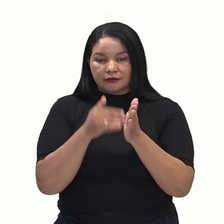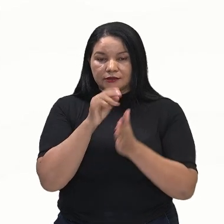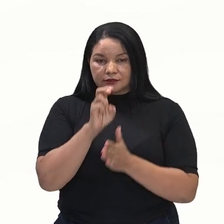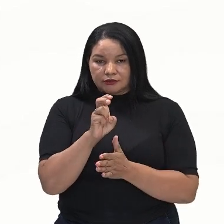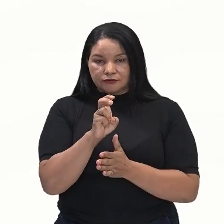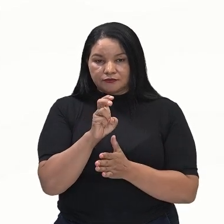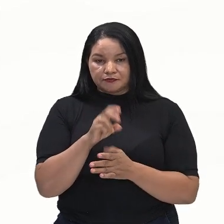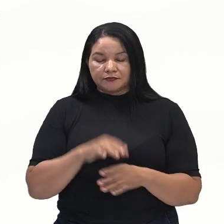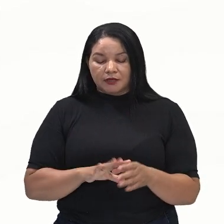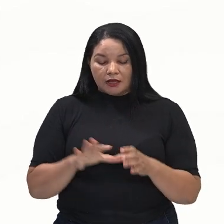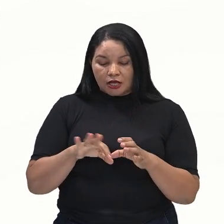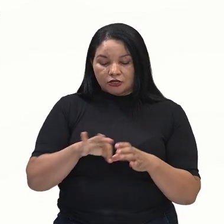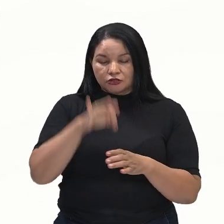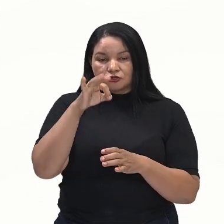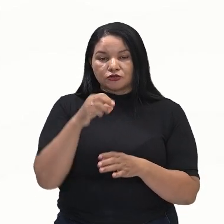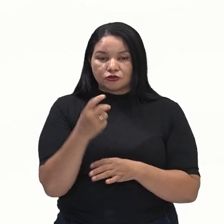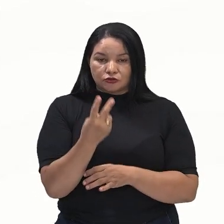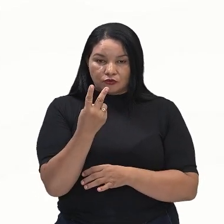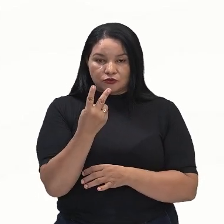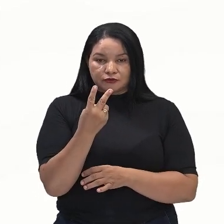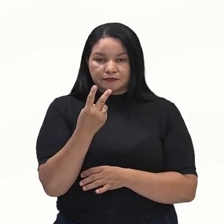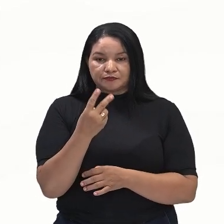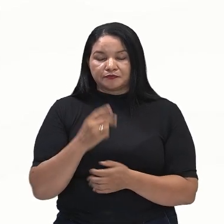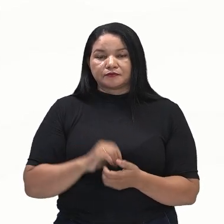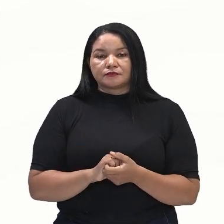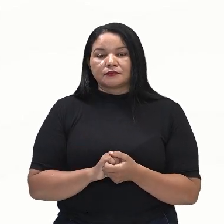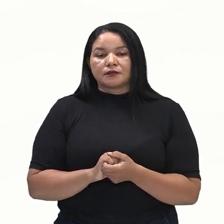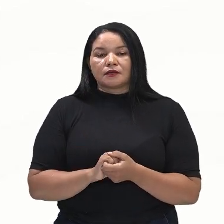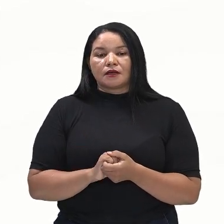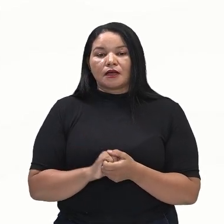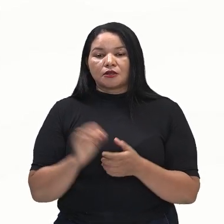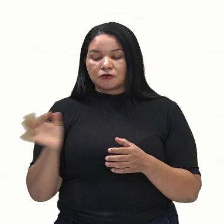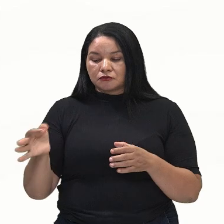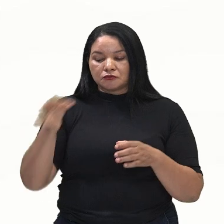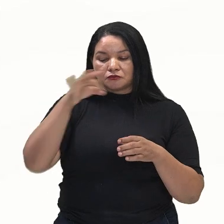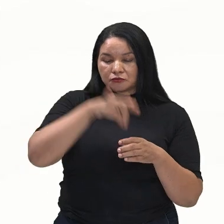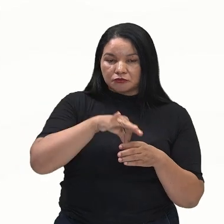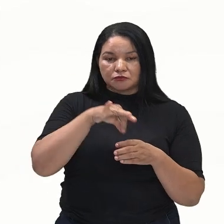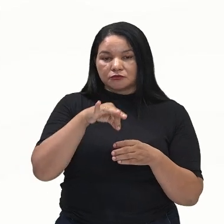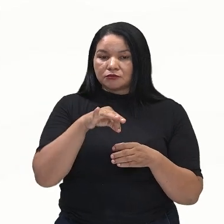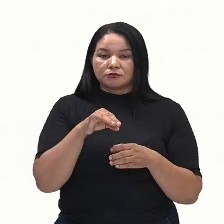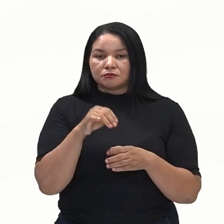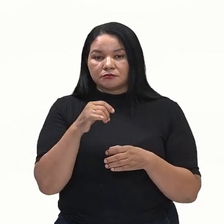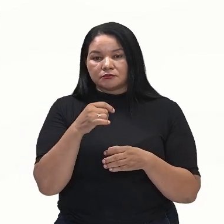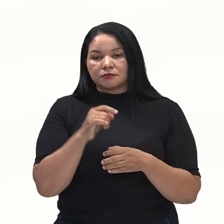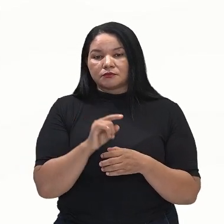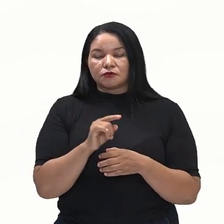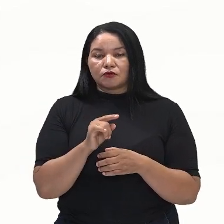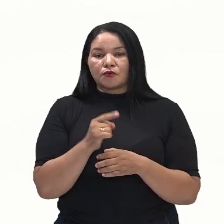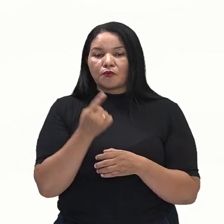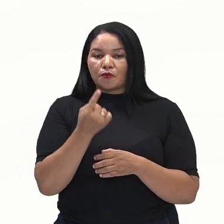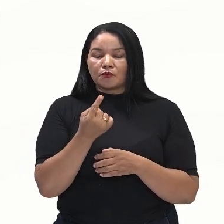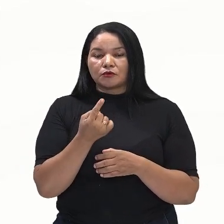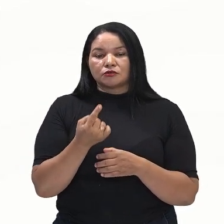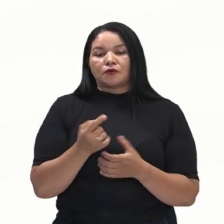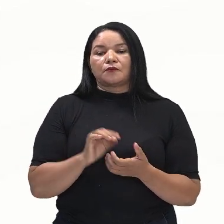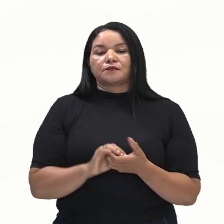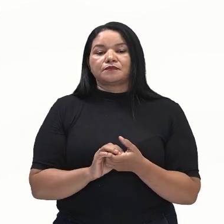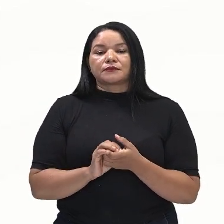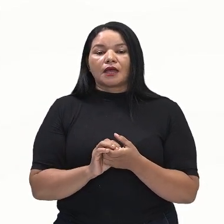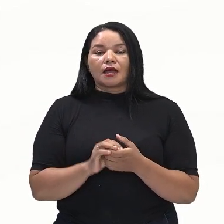Retirando-se 2 tickets sucessivamente, sem reposição do primeiro, determine a probabilidade de os 2